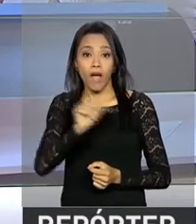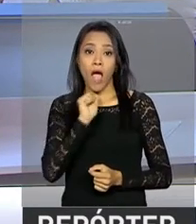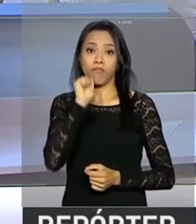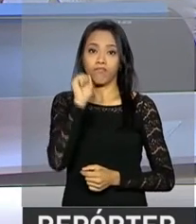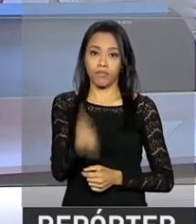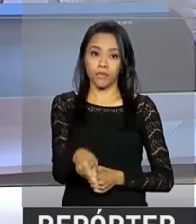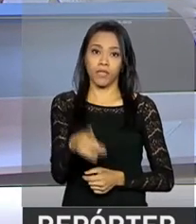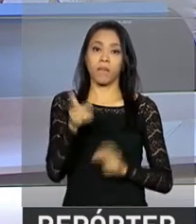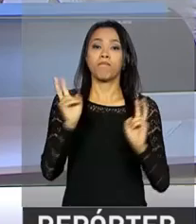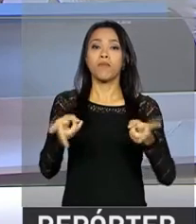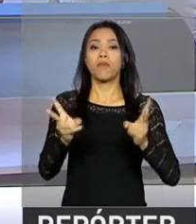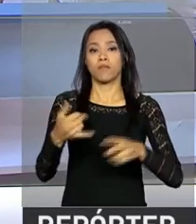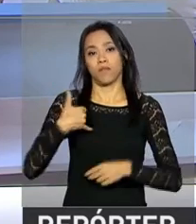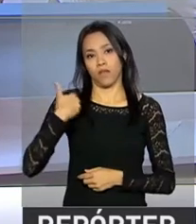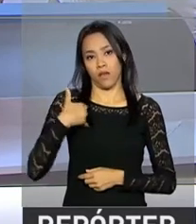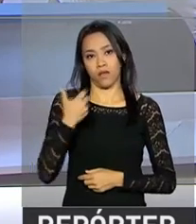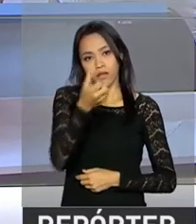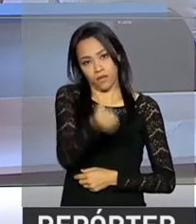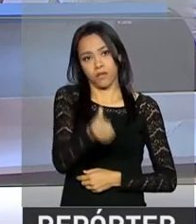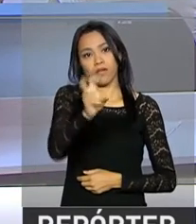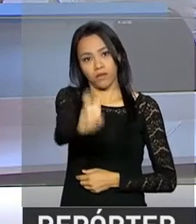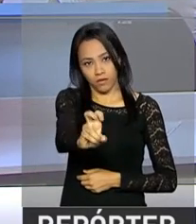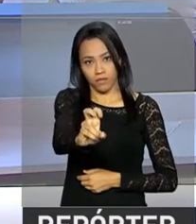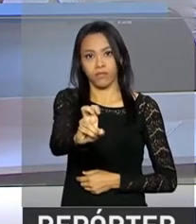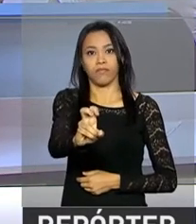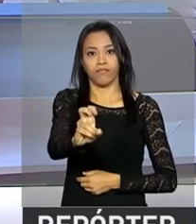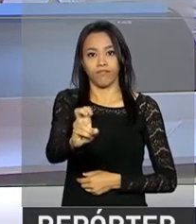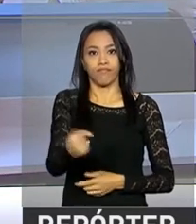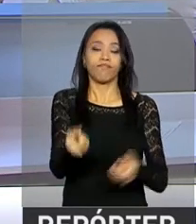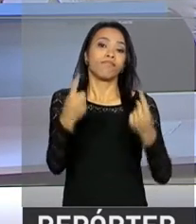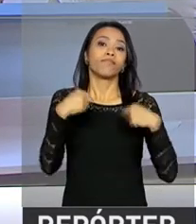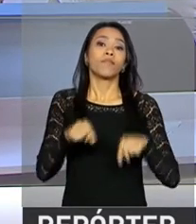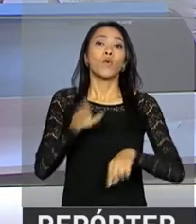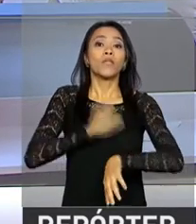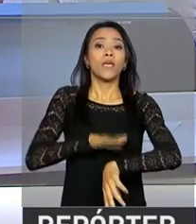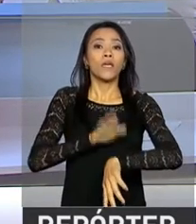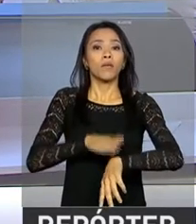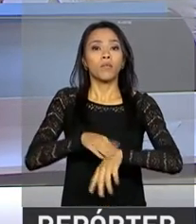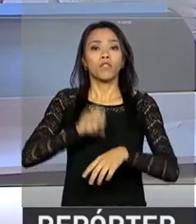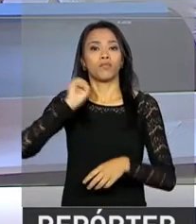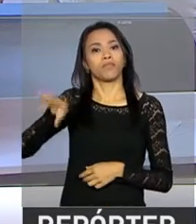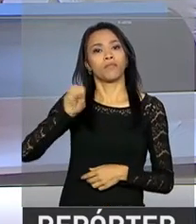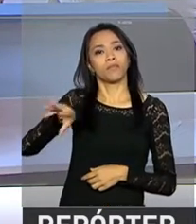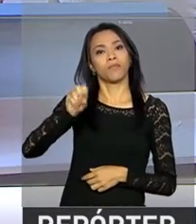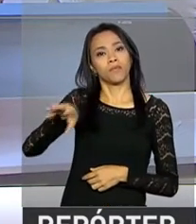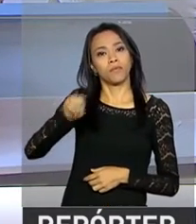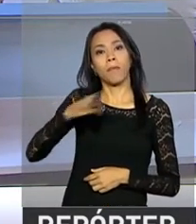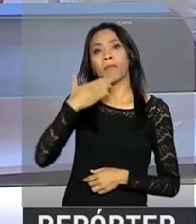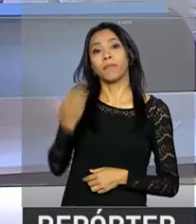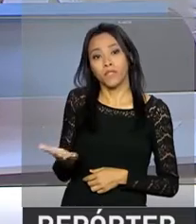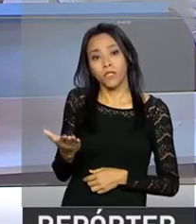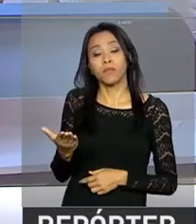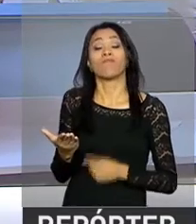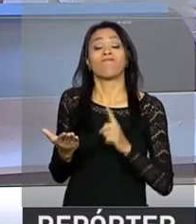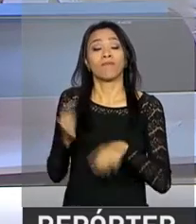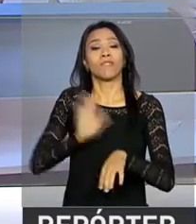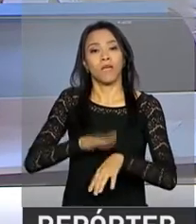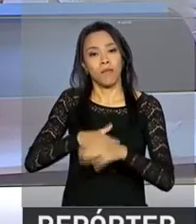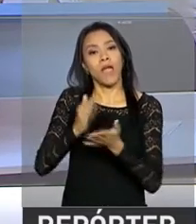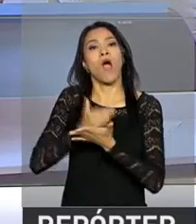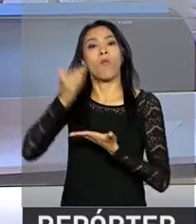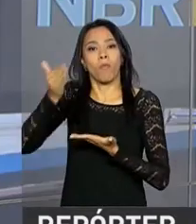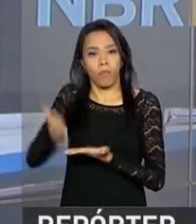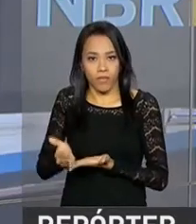com uma mesma idade mínima de 65 anos o tempo de contribuição para pedir o benefício também vai